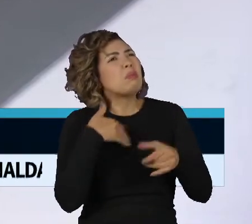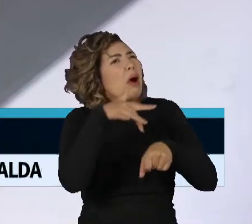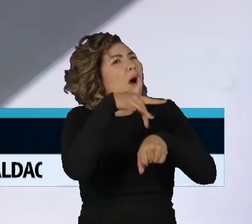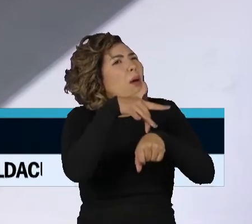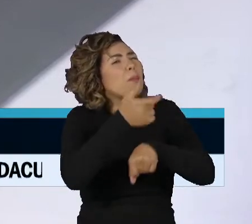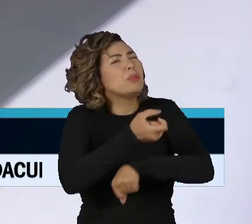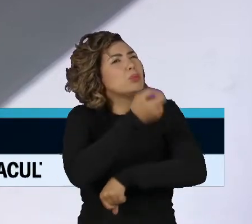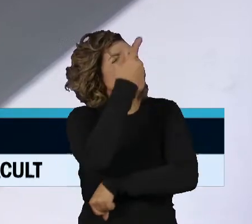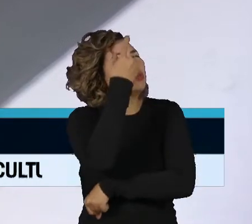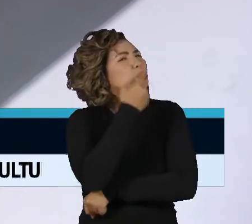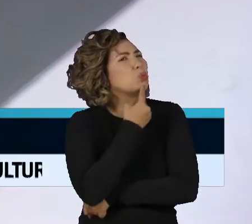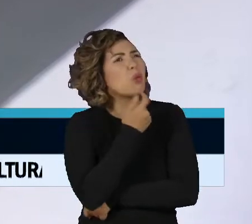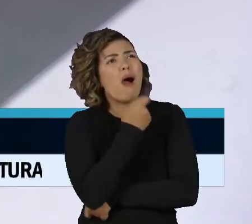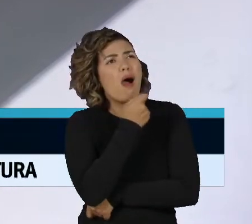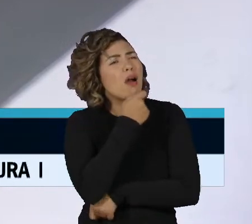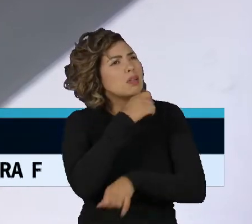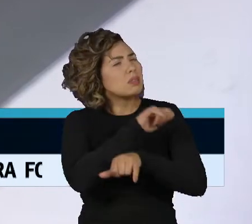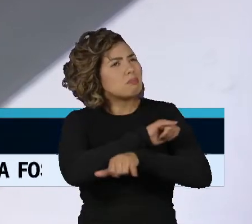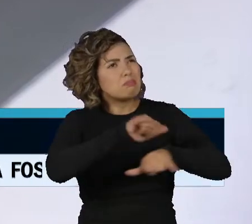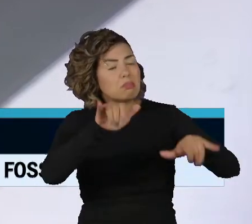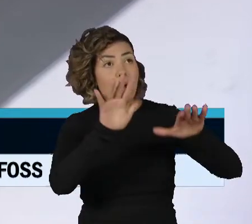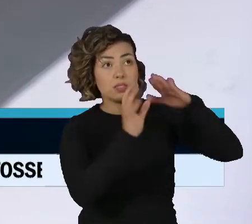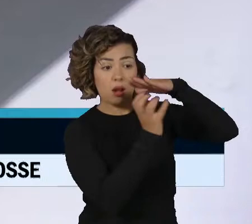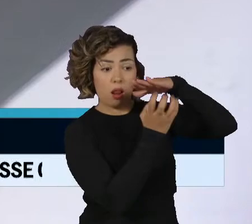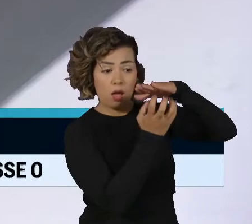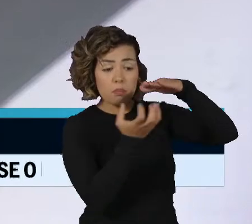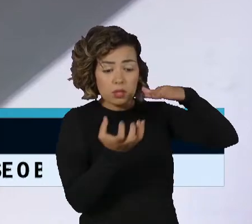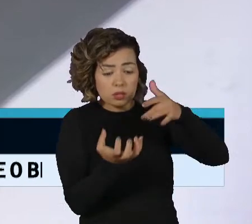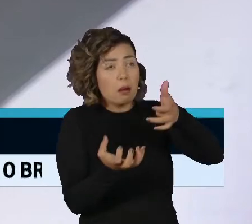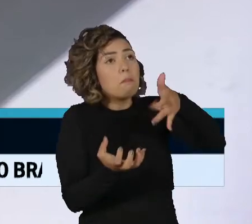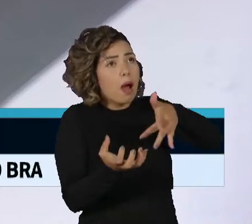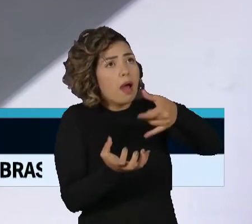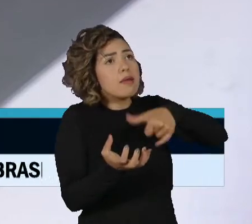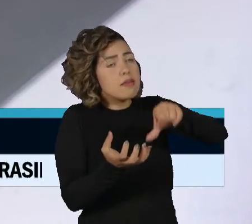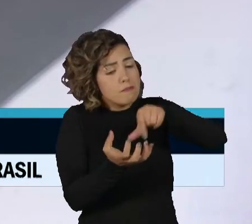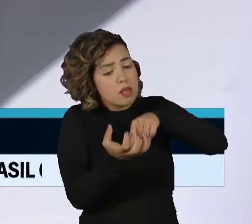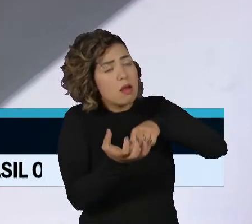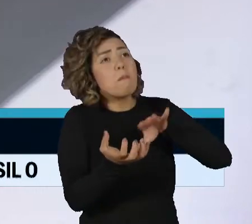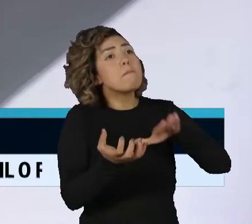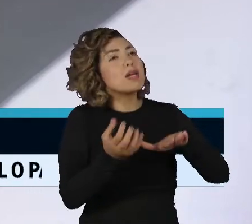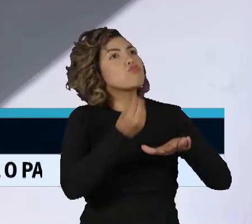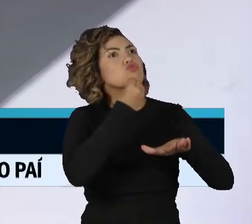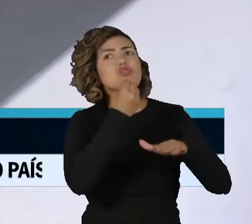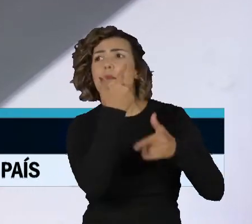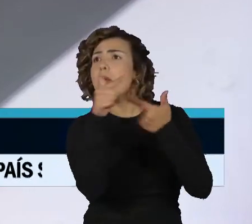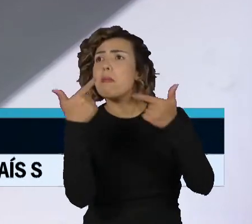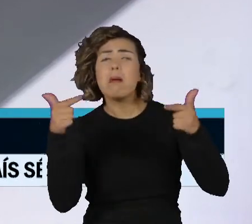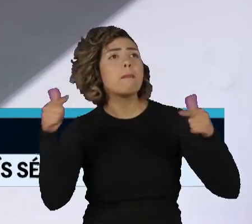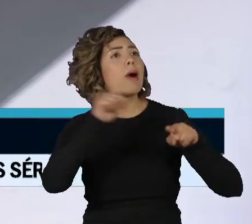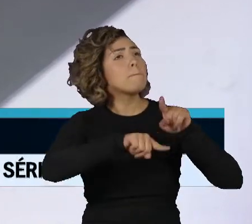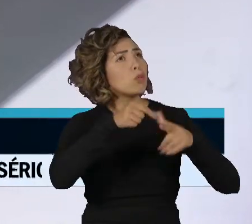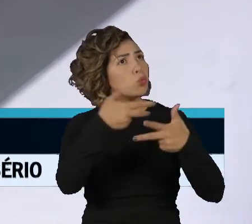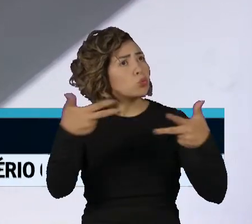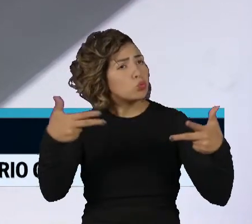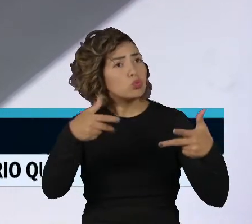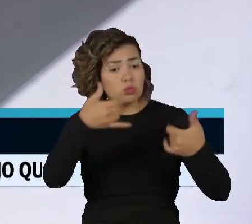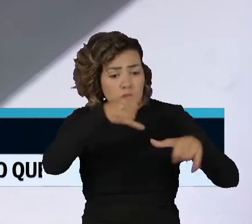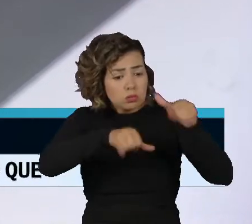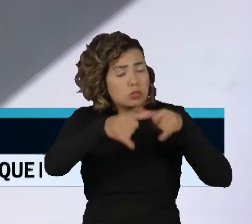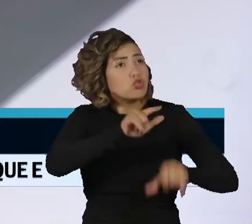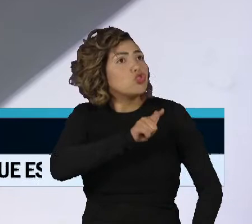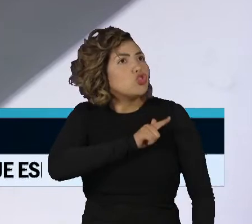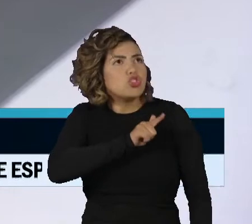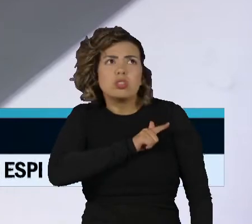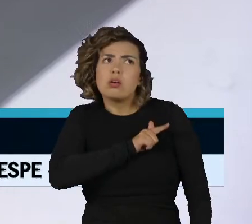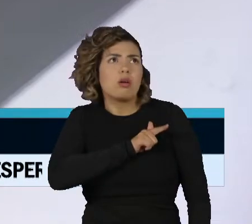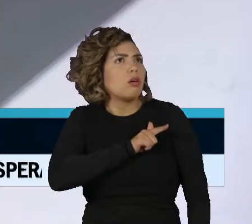isso, e não só o mercúrio da lâmpada. Eu acho que todos os produtos que têm mercúrio têm que ser banidos ou substituídos,